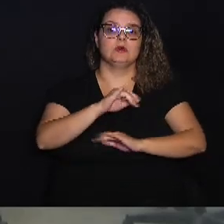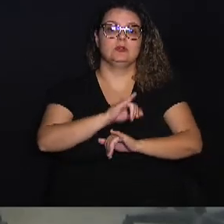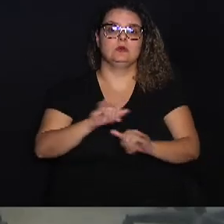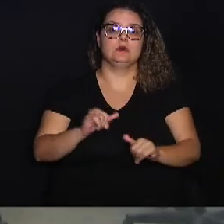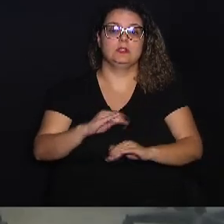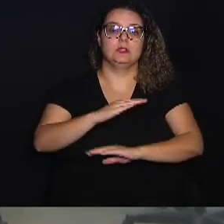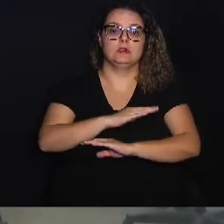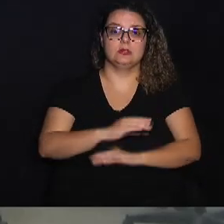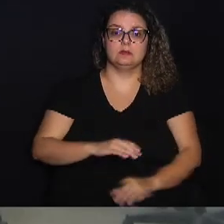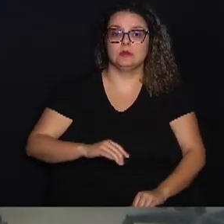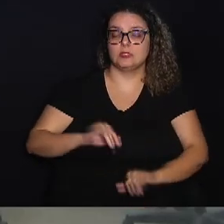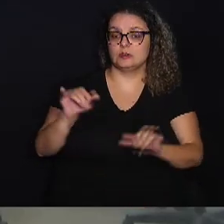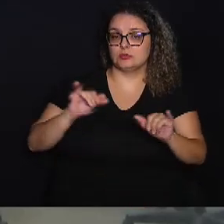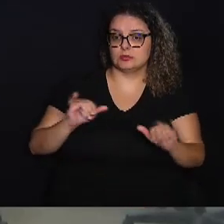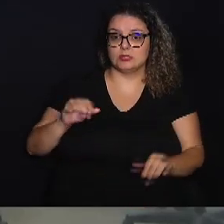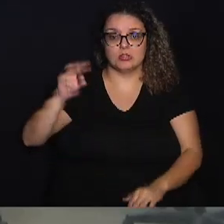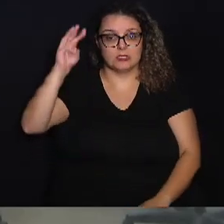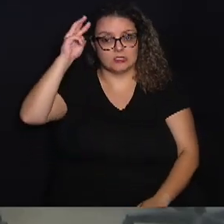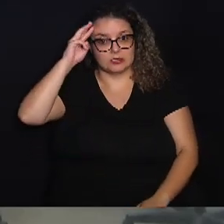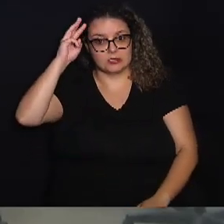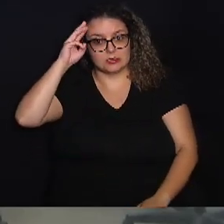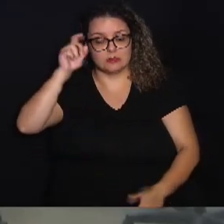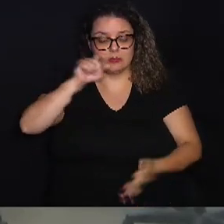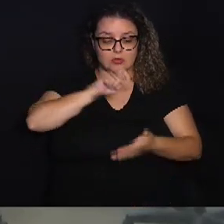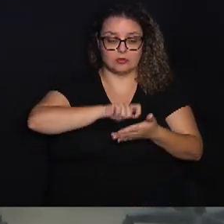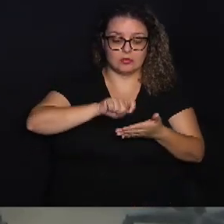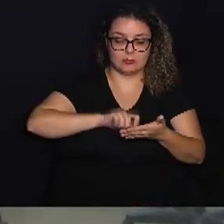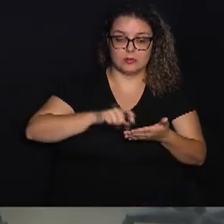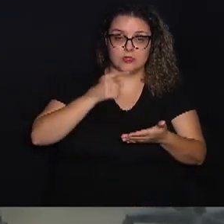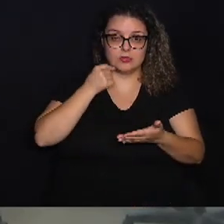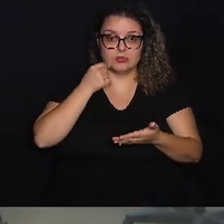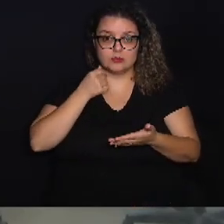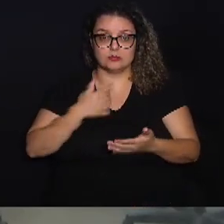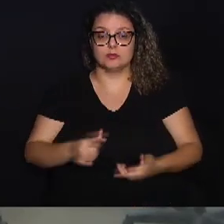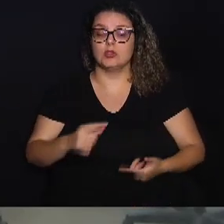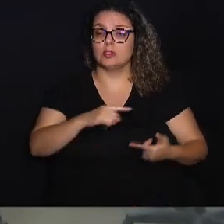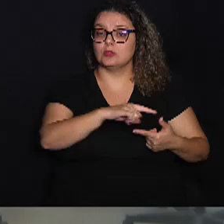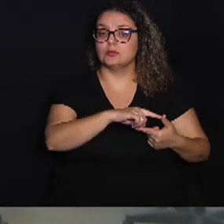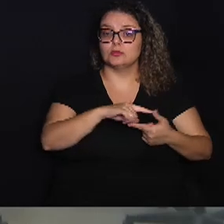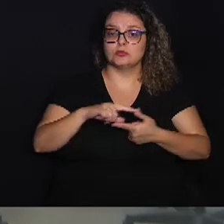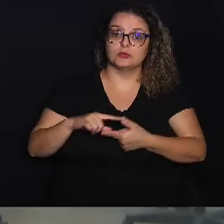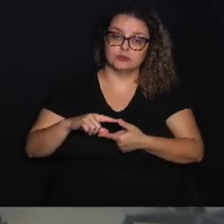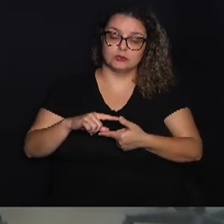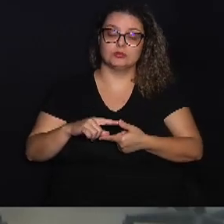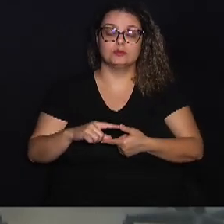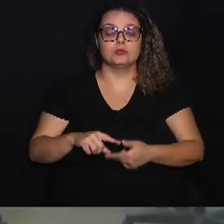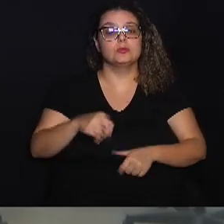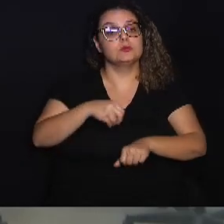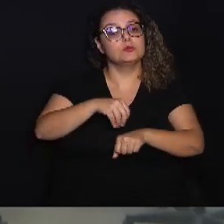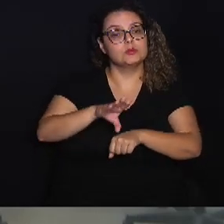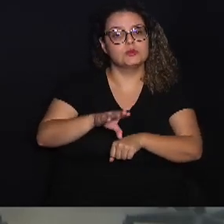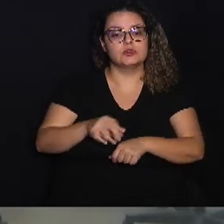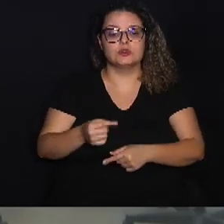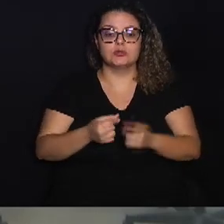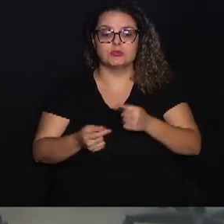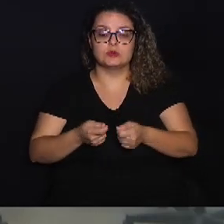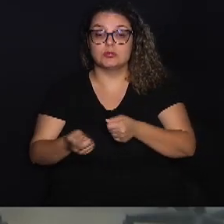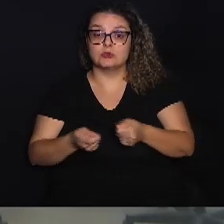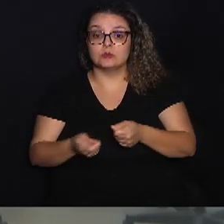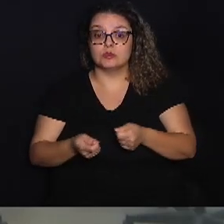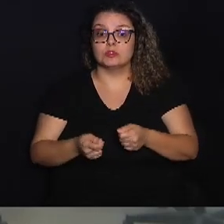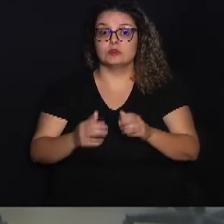notícia terça-feira tem na ponta do lápis o quadro traz dicas de economia doméstica e